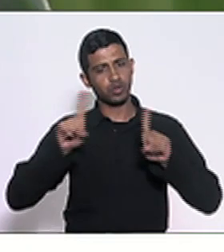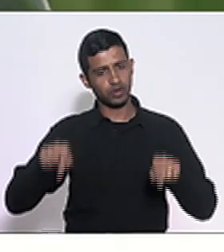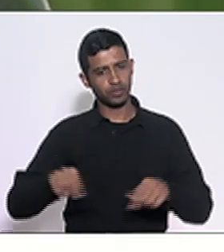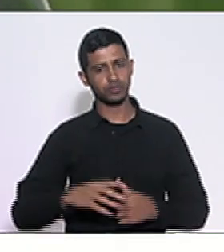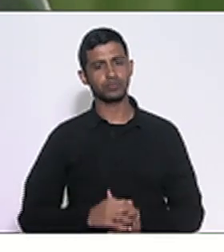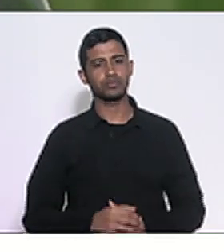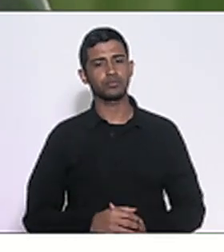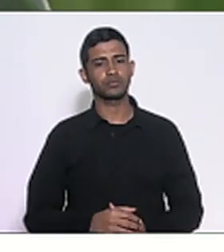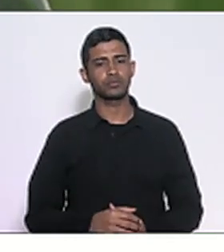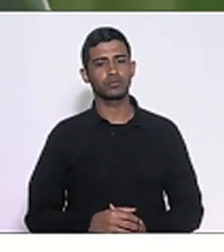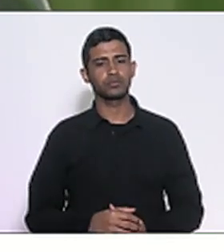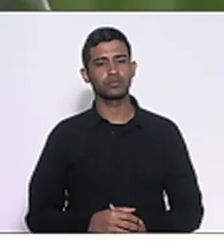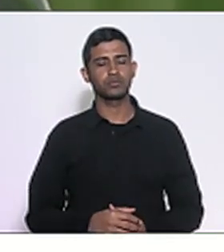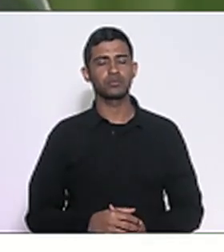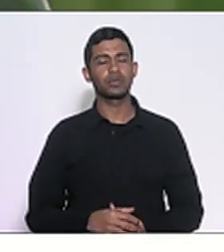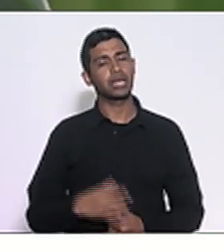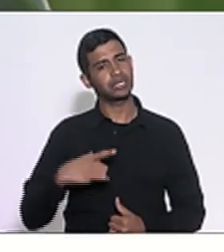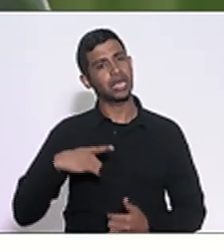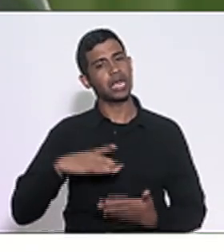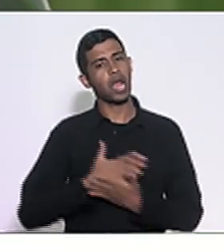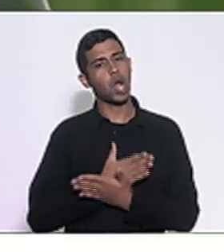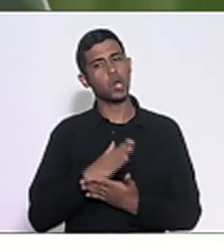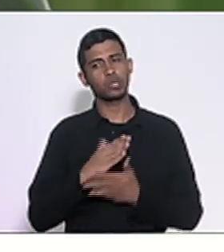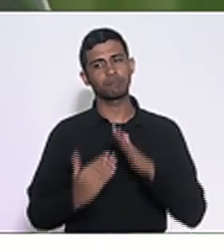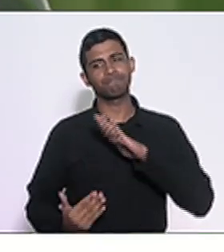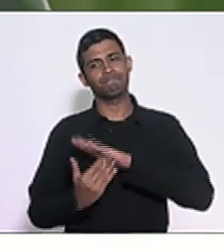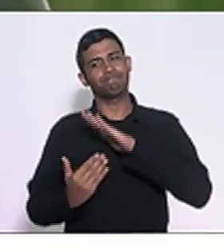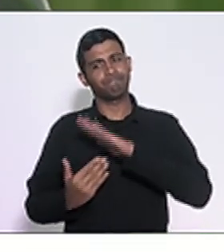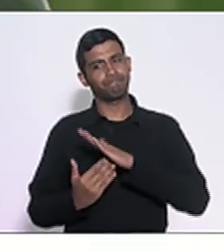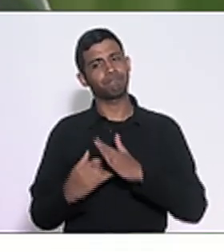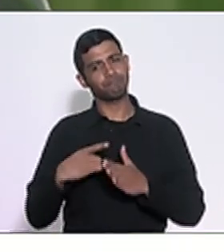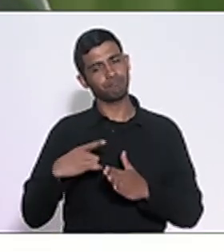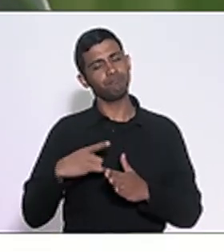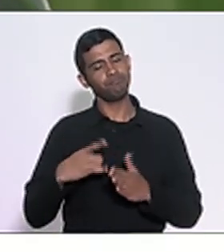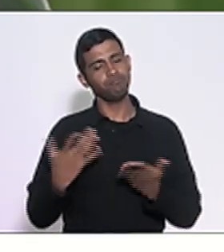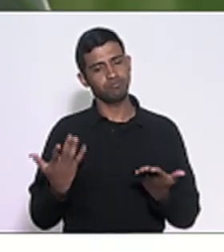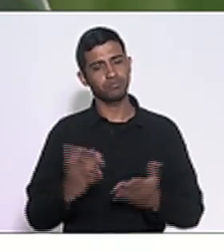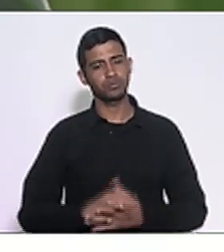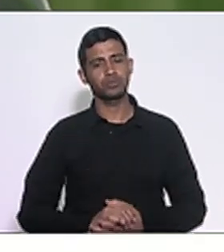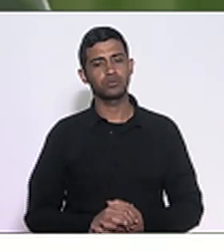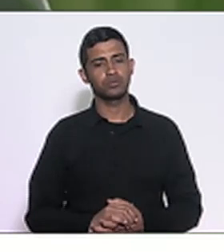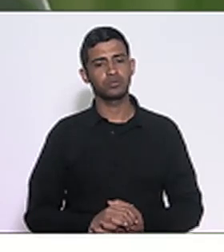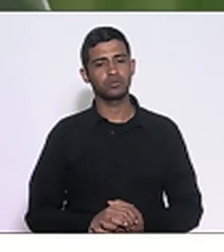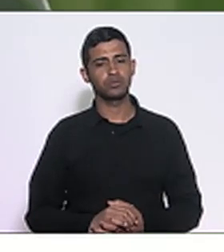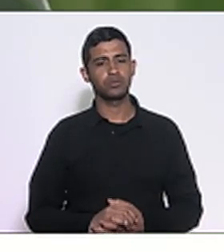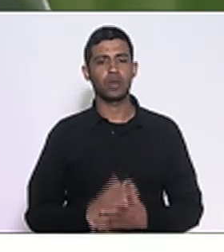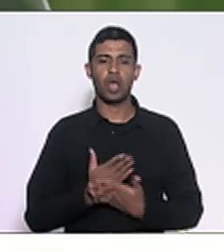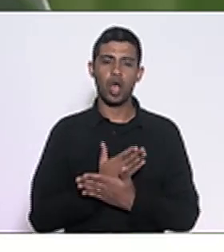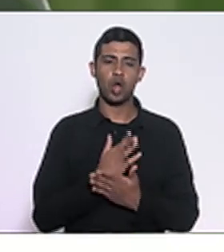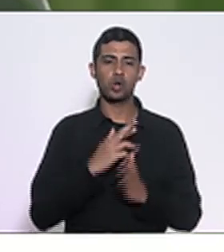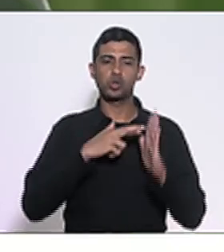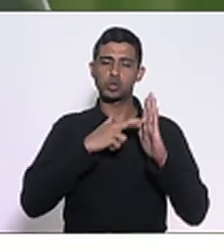os servidores. Temos nossas limitações, né, de toda a ordem, até mesmo normativas e legais,